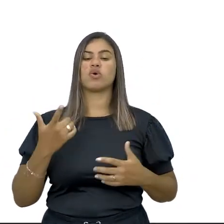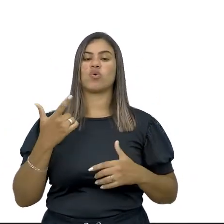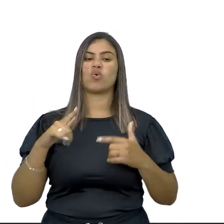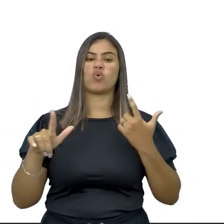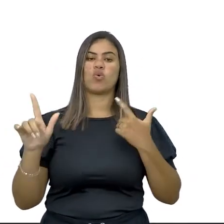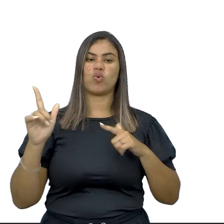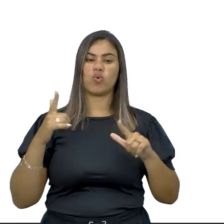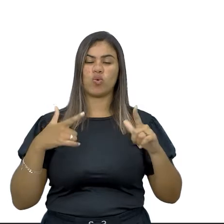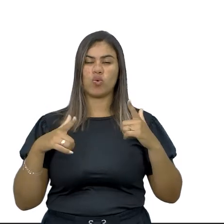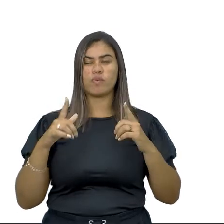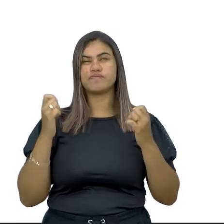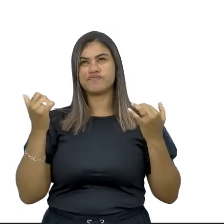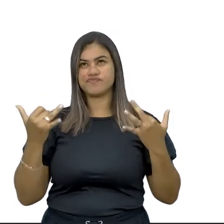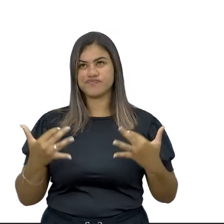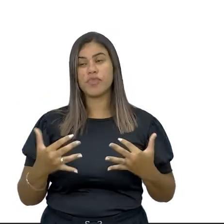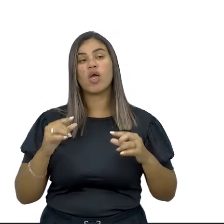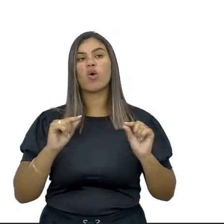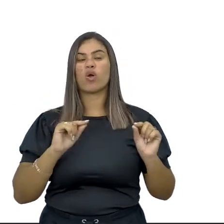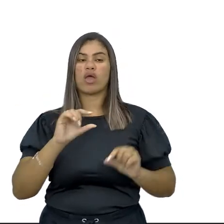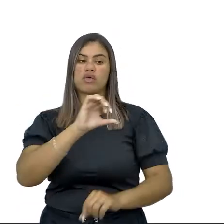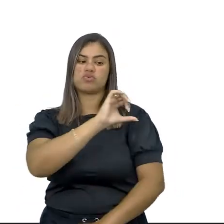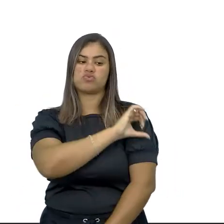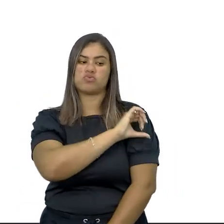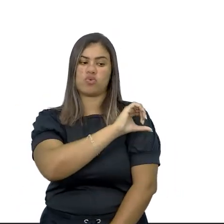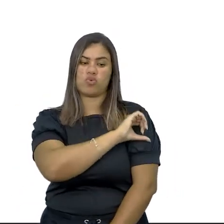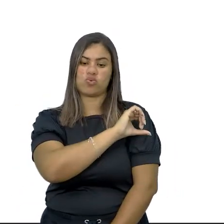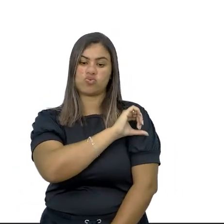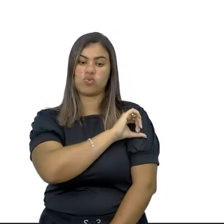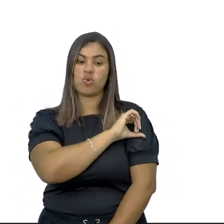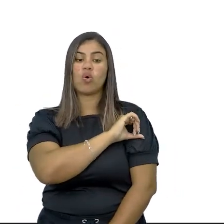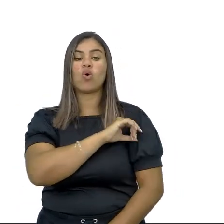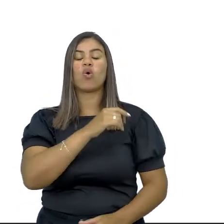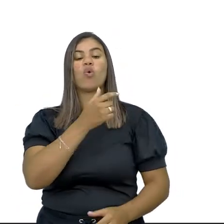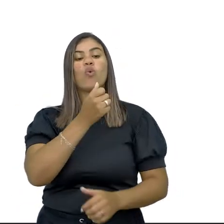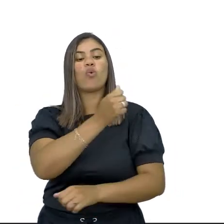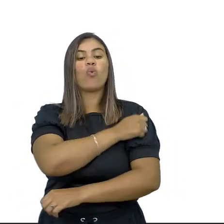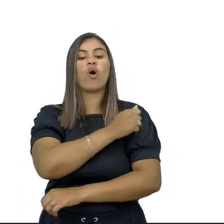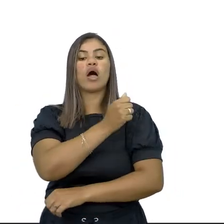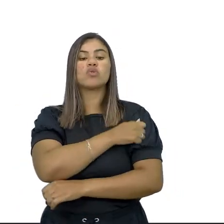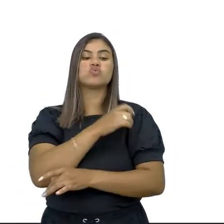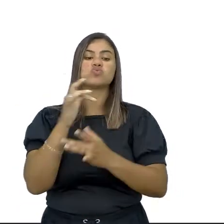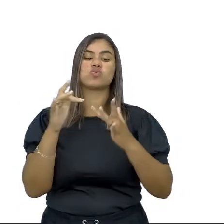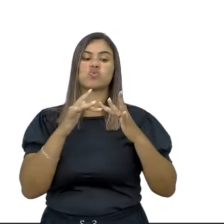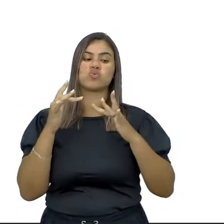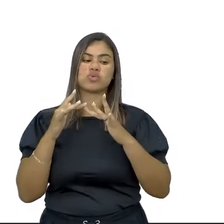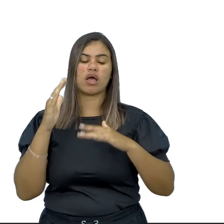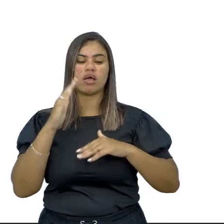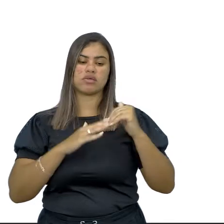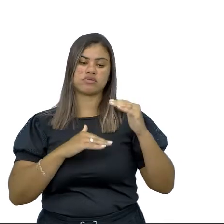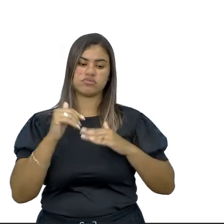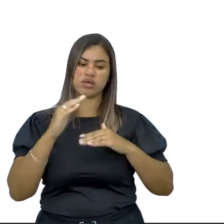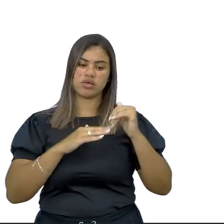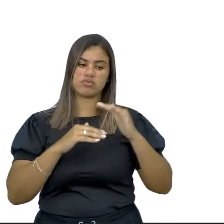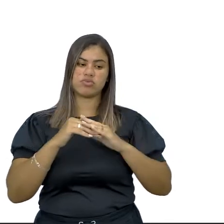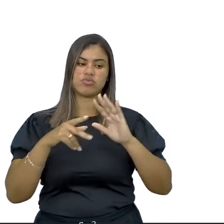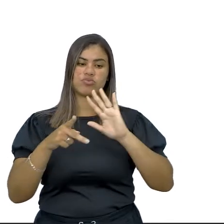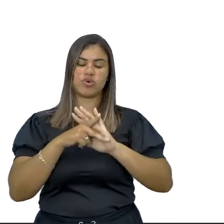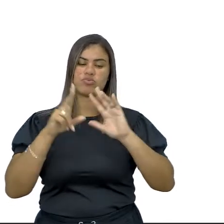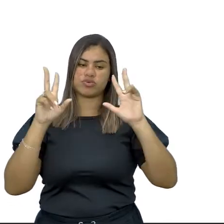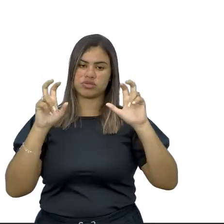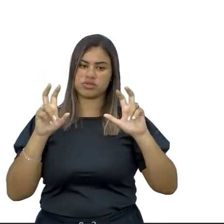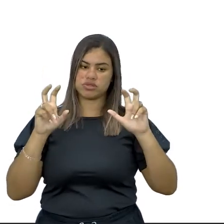aluno do 9º ano, ao longo desse período letivo, ele entrará em contato com habilidades da unidade temática